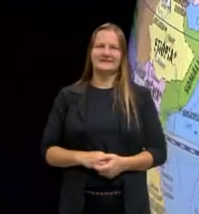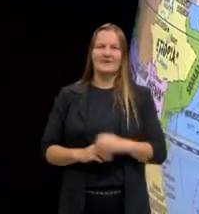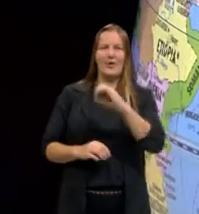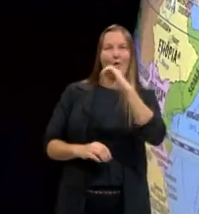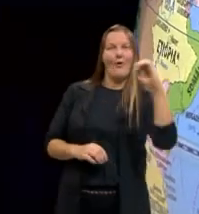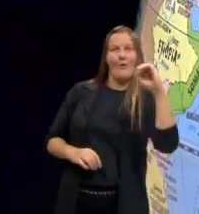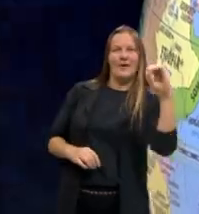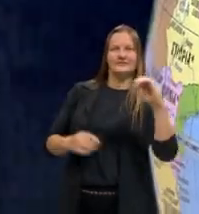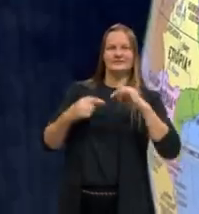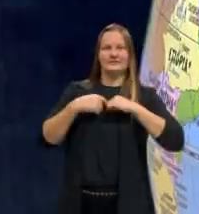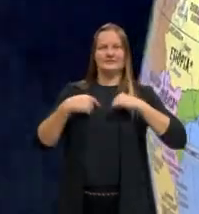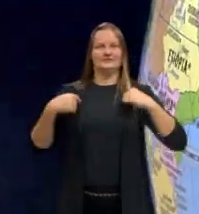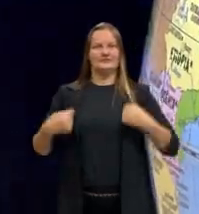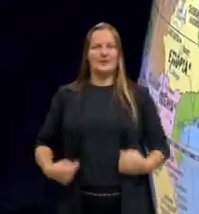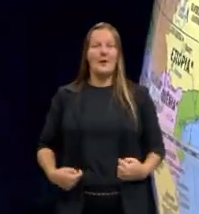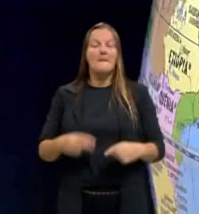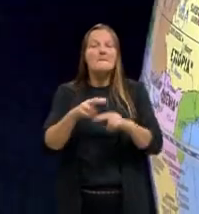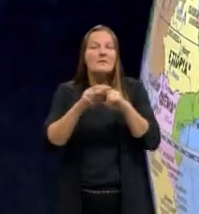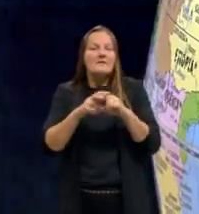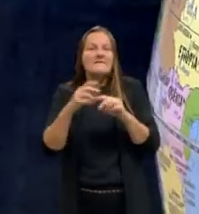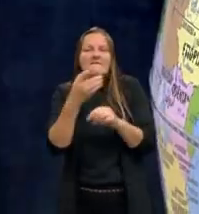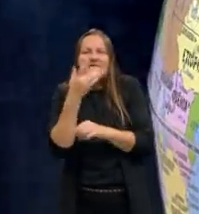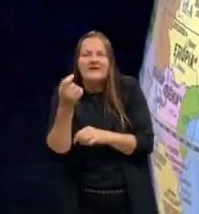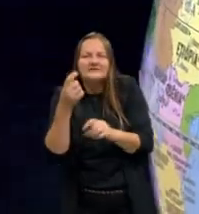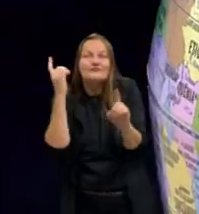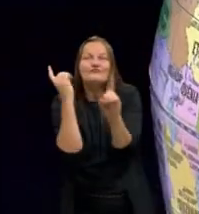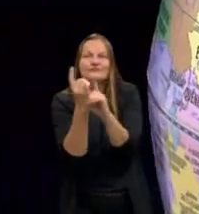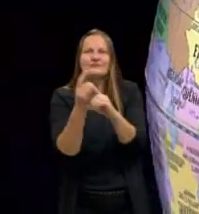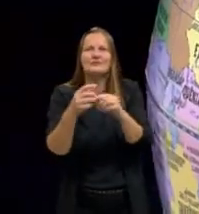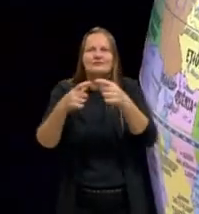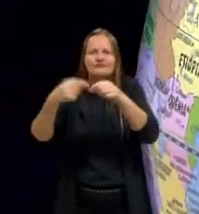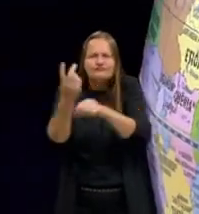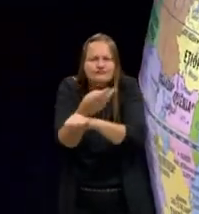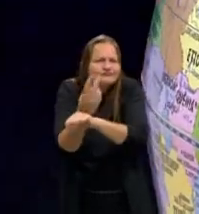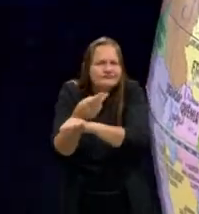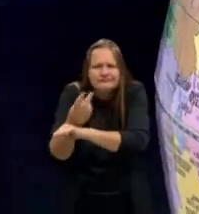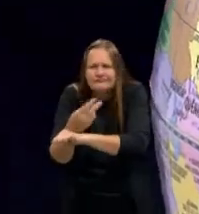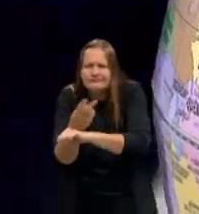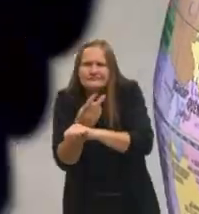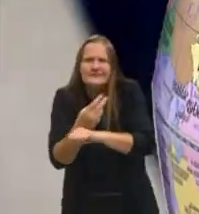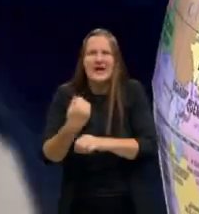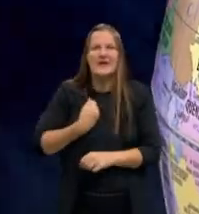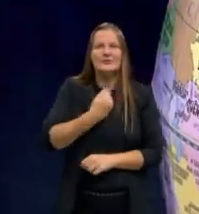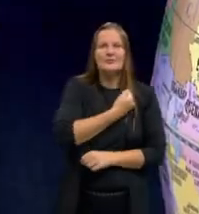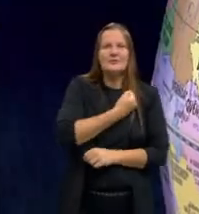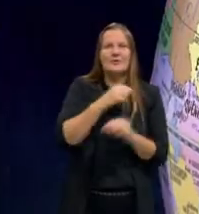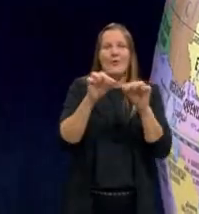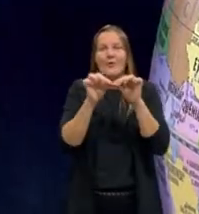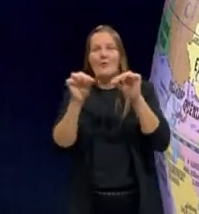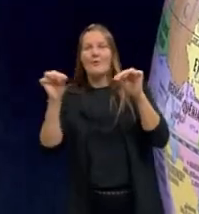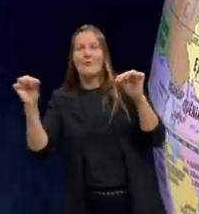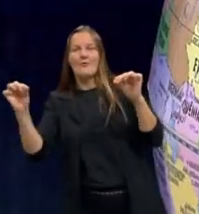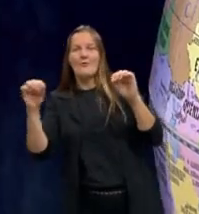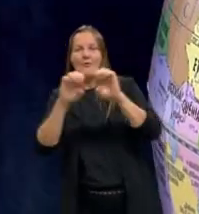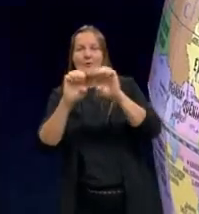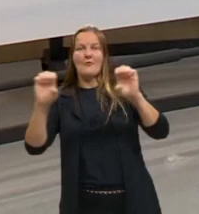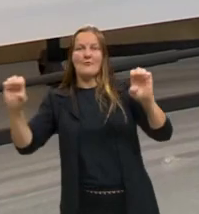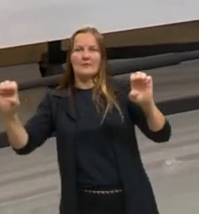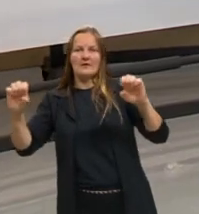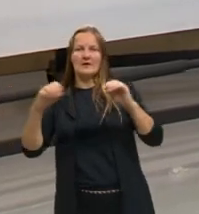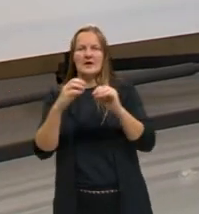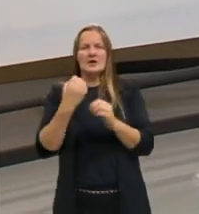certo então é essa maneira aqui ó exatamente aqui ó tá então e eu tenho que cruzar esses dados